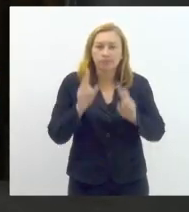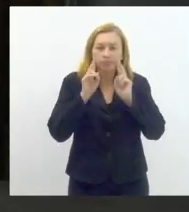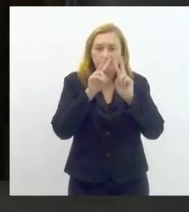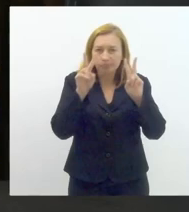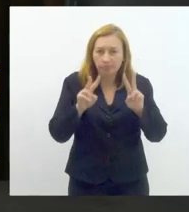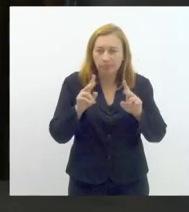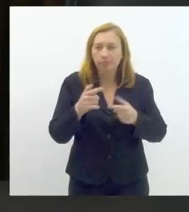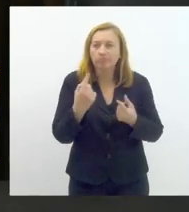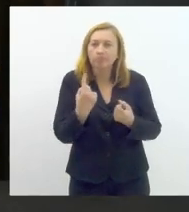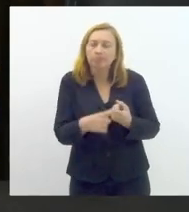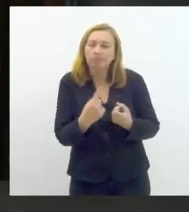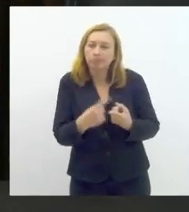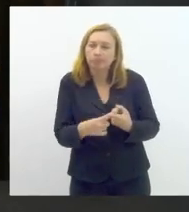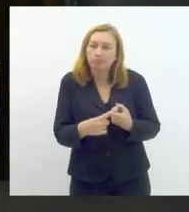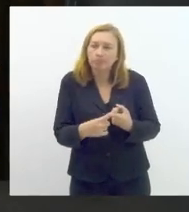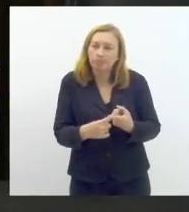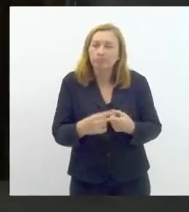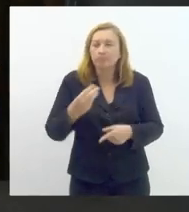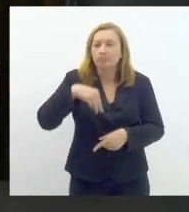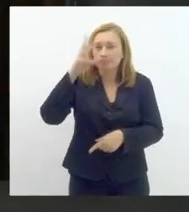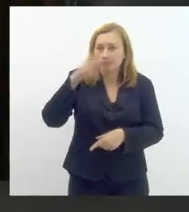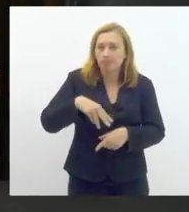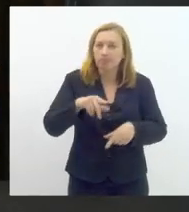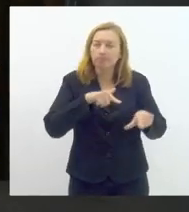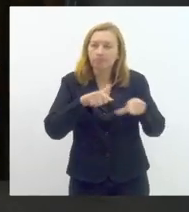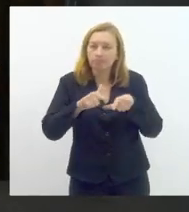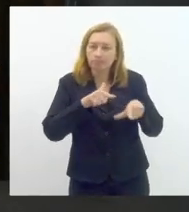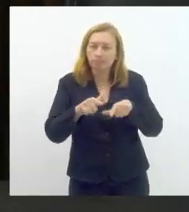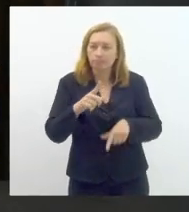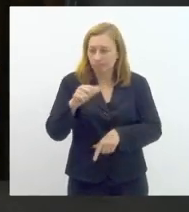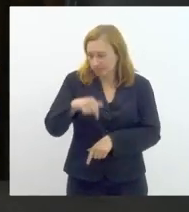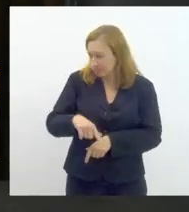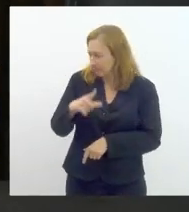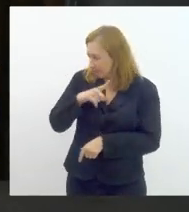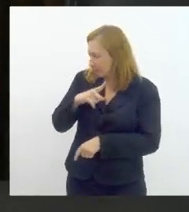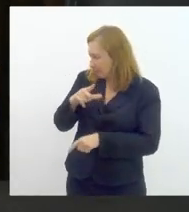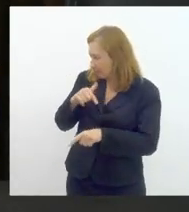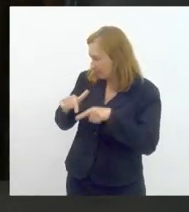visibilidade, porque para quem quer trabalhar aqui tem muito trabalho, né, Dani?